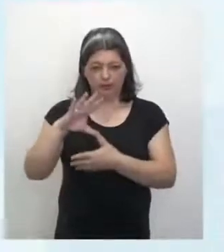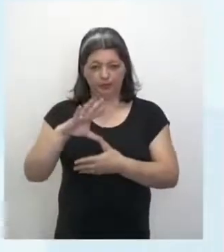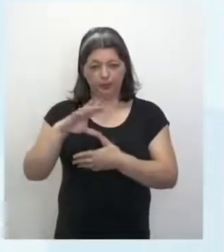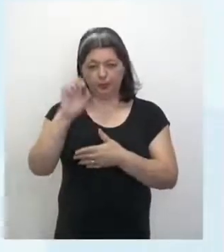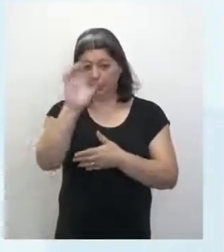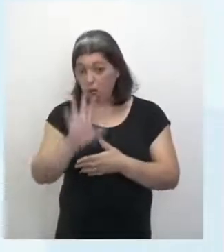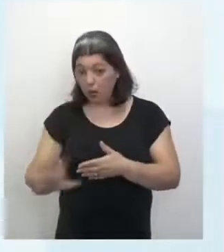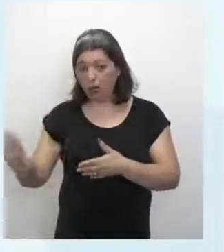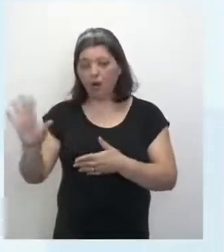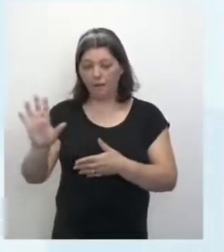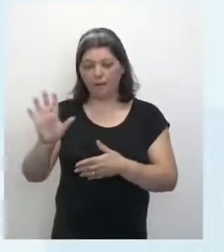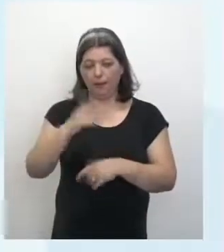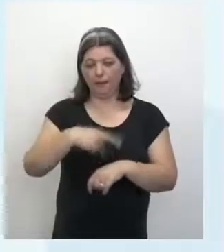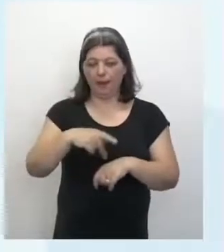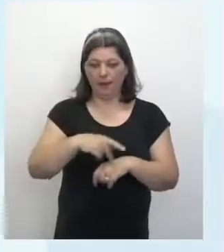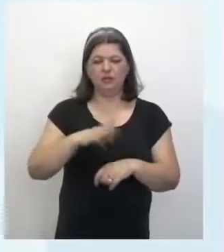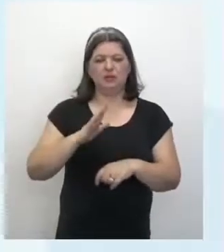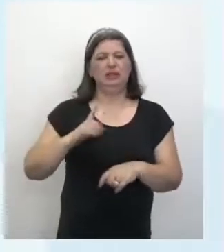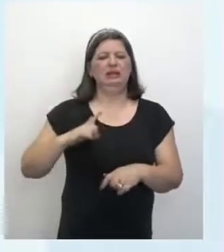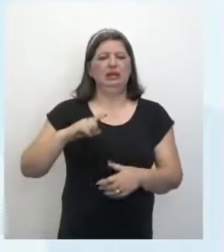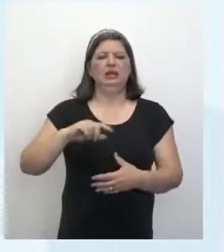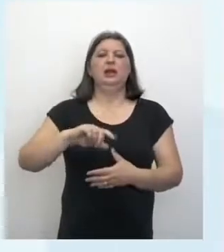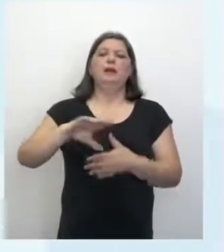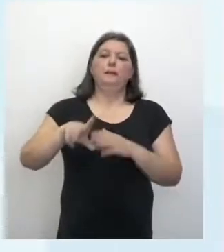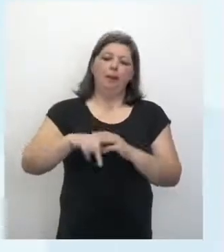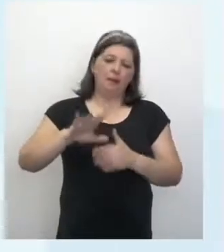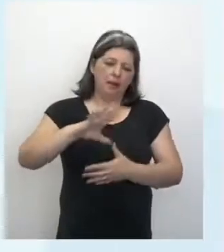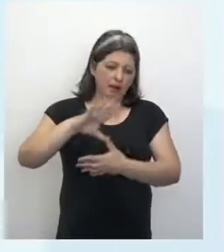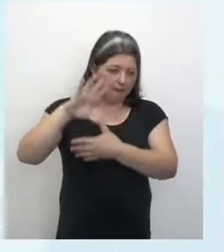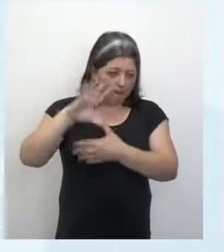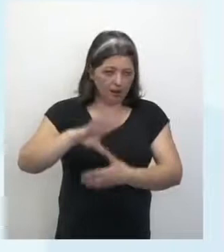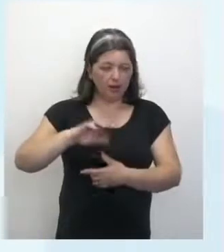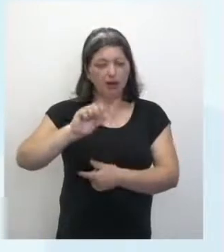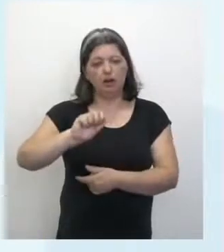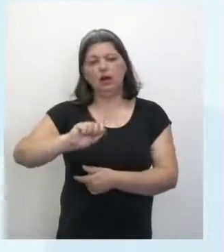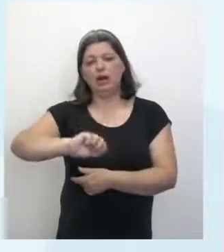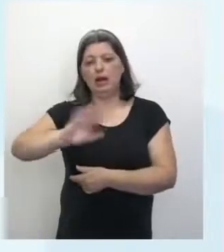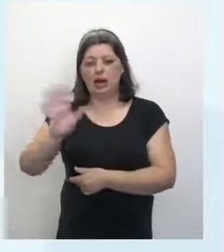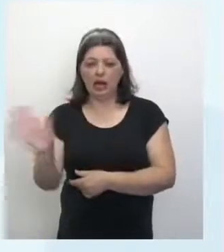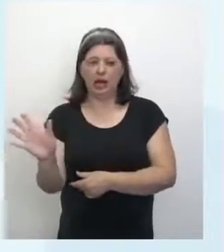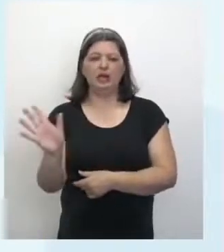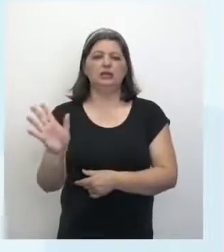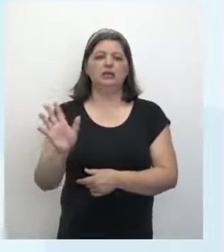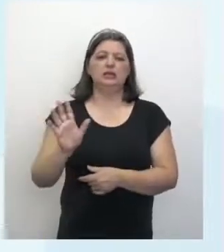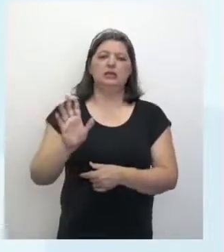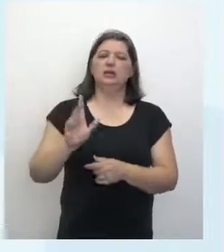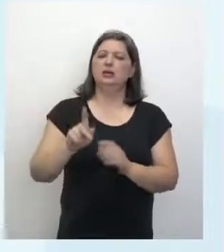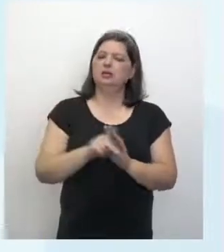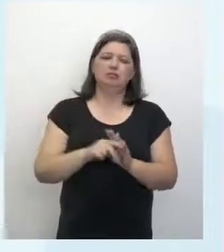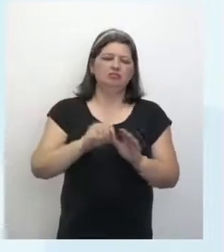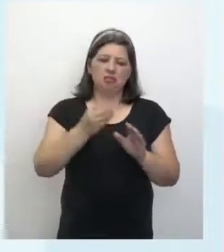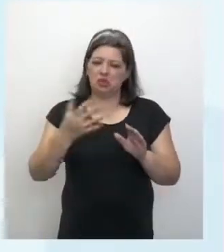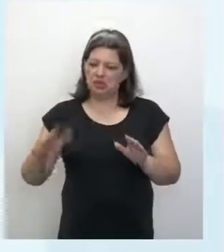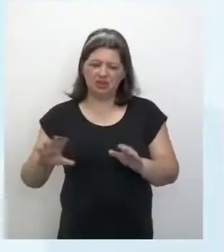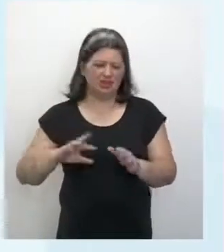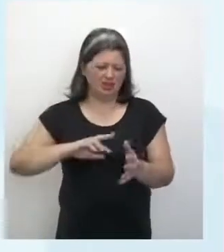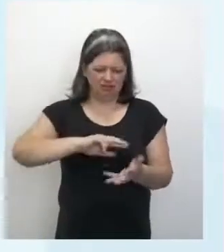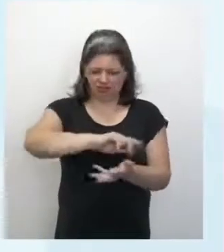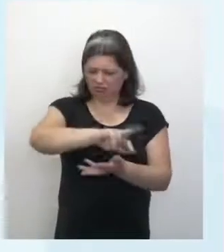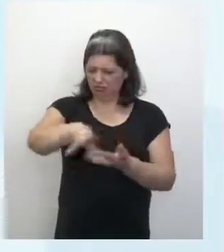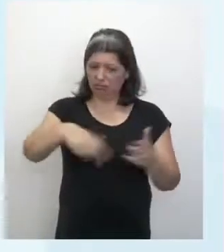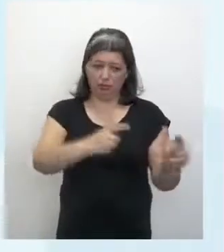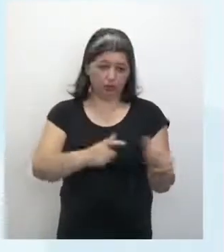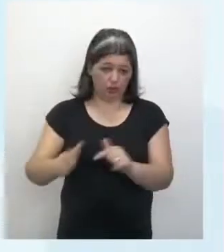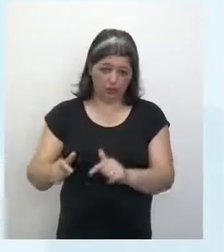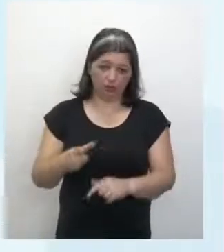Europa, mas eles estão na América, eles estão na Ásia, eles estão na Oceania, eles estão em todos os lugares. E tem, né,